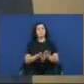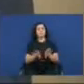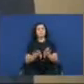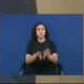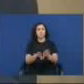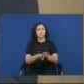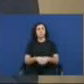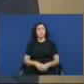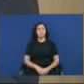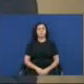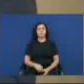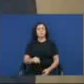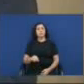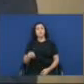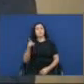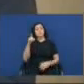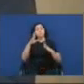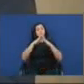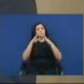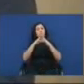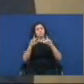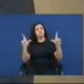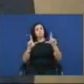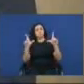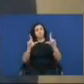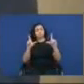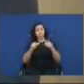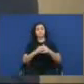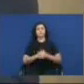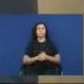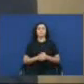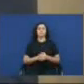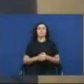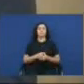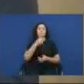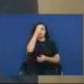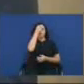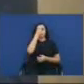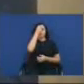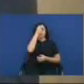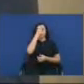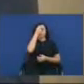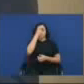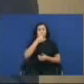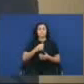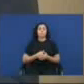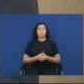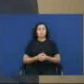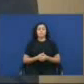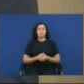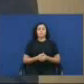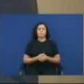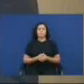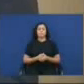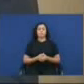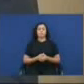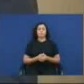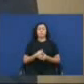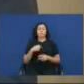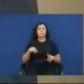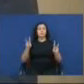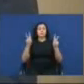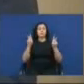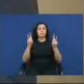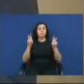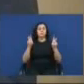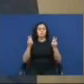no plenário e também aqueles que nos acompanham pelos meios de comunicação. Vereador Jorge, eu trato desse assunto